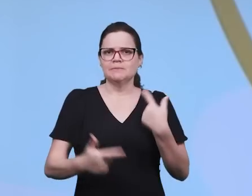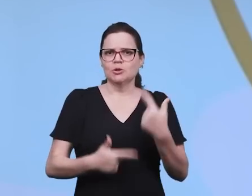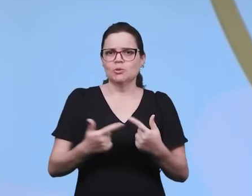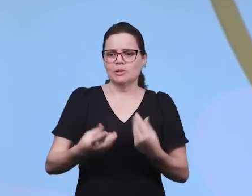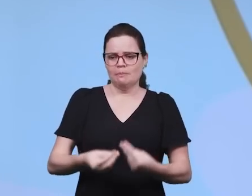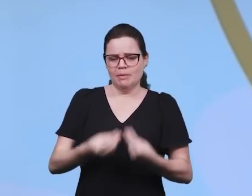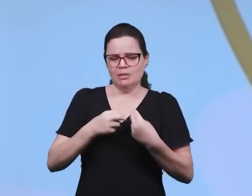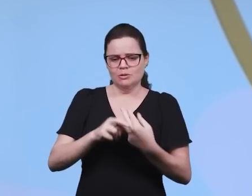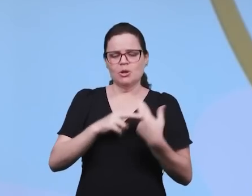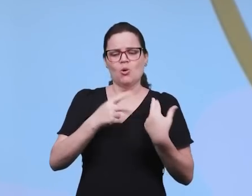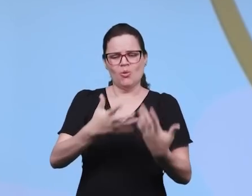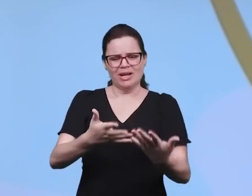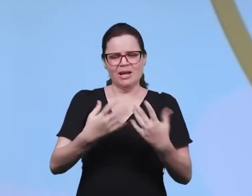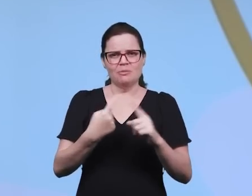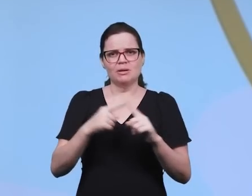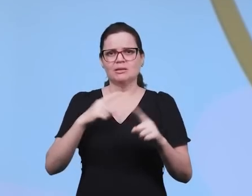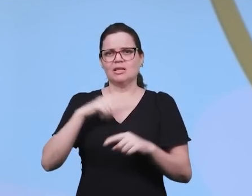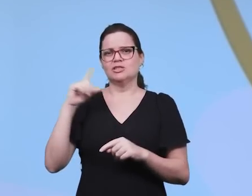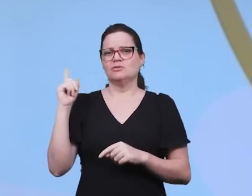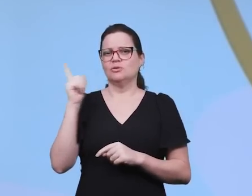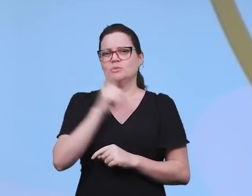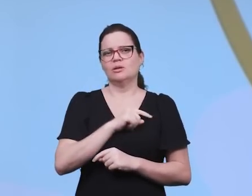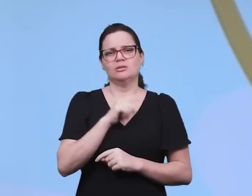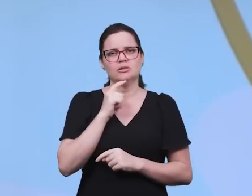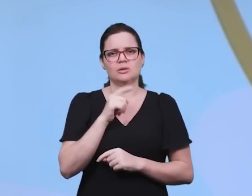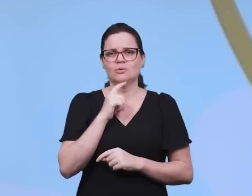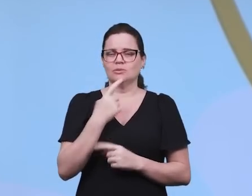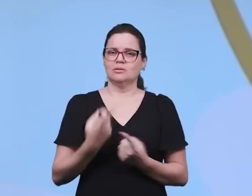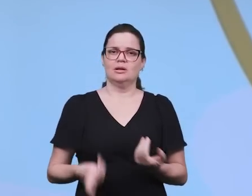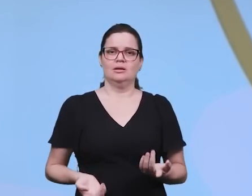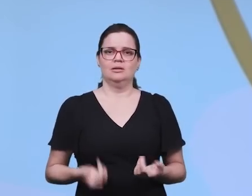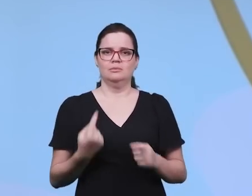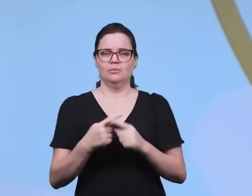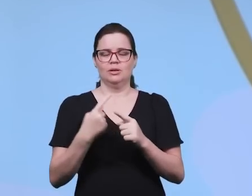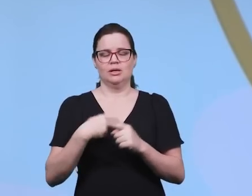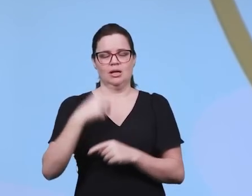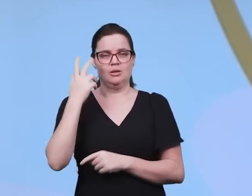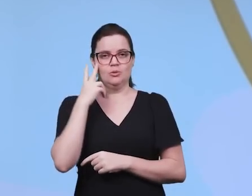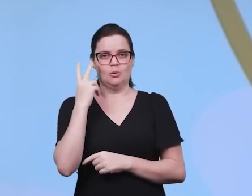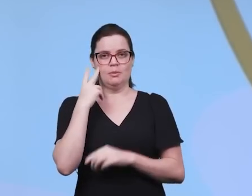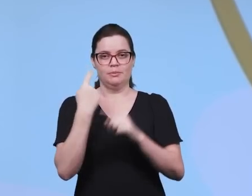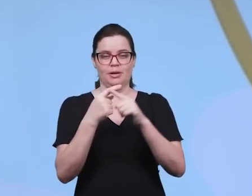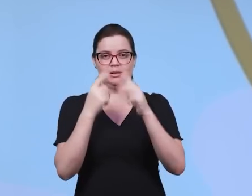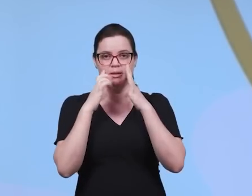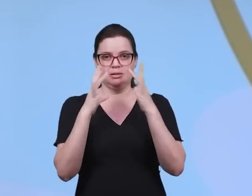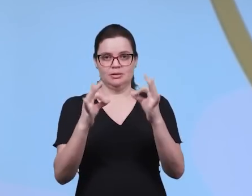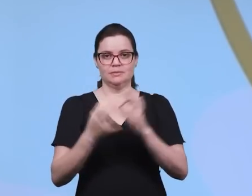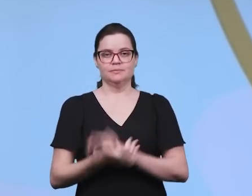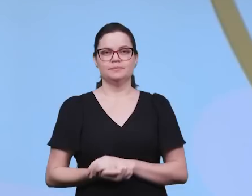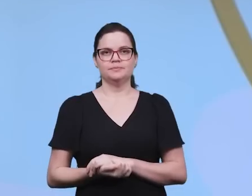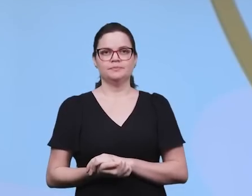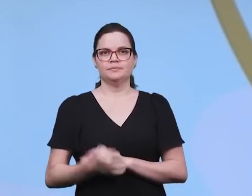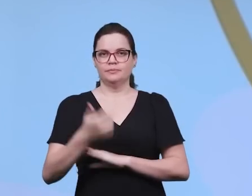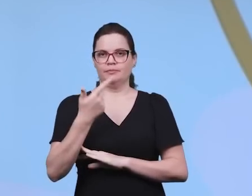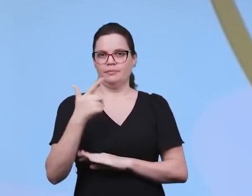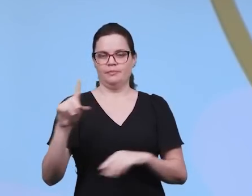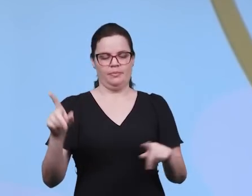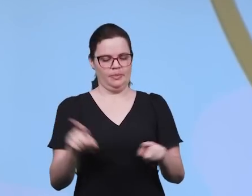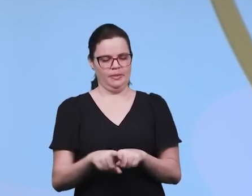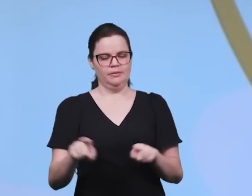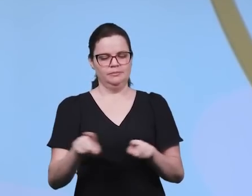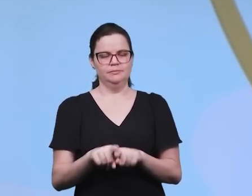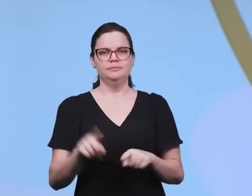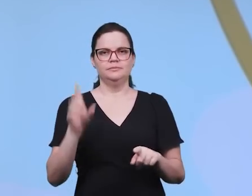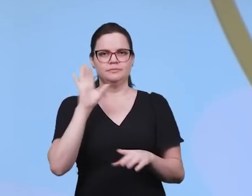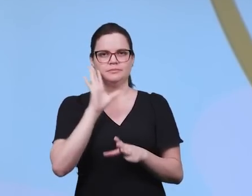concedido, ela quer, mas ela por alguma dificuldade não tem, que é uma das comorbidades no comum, né, a dificuldade da atenção. Entre outros, obviamente,